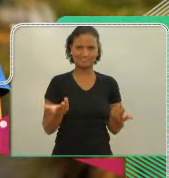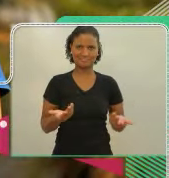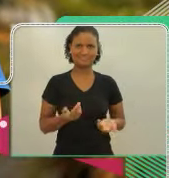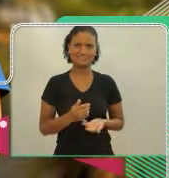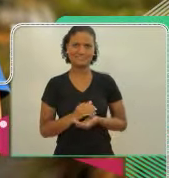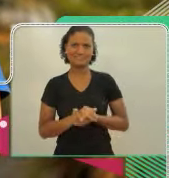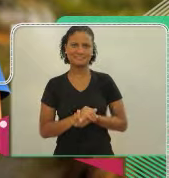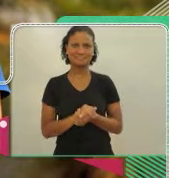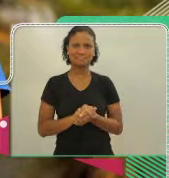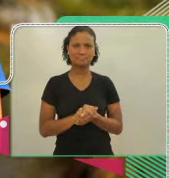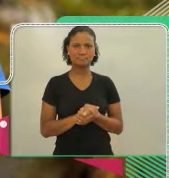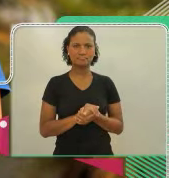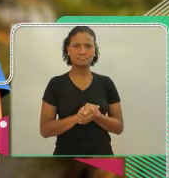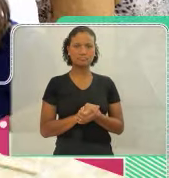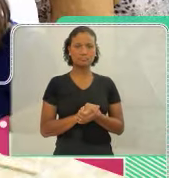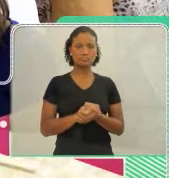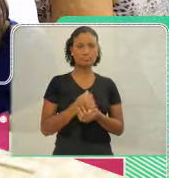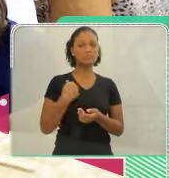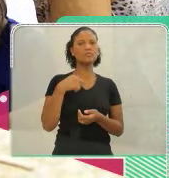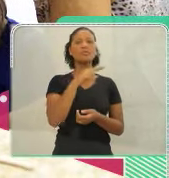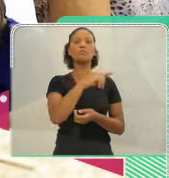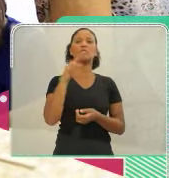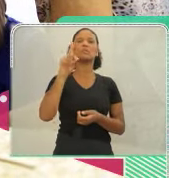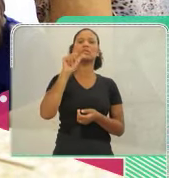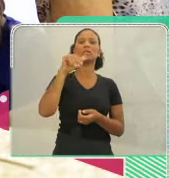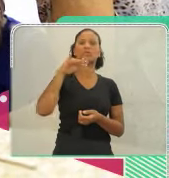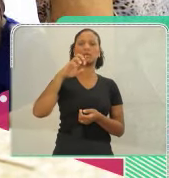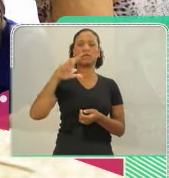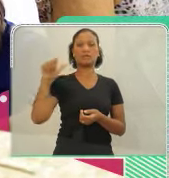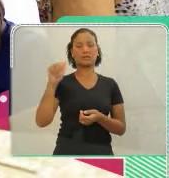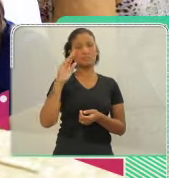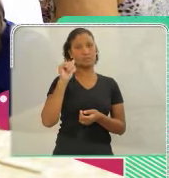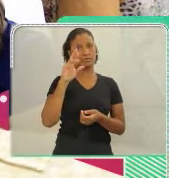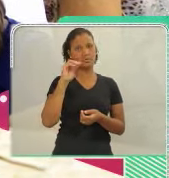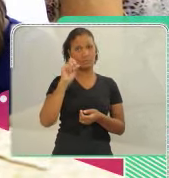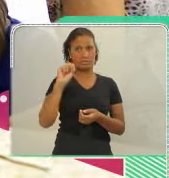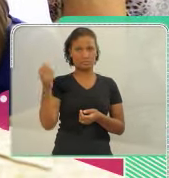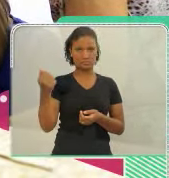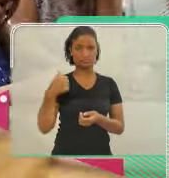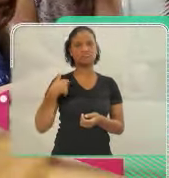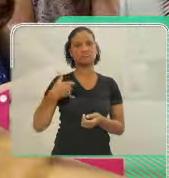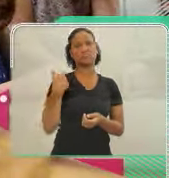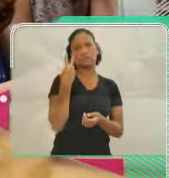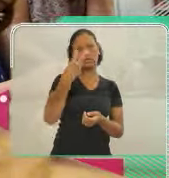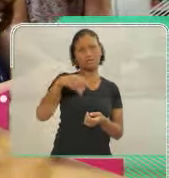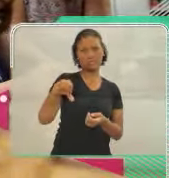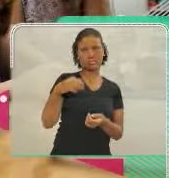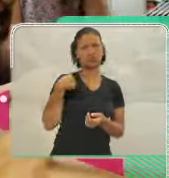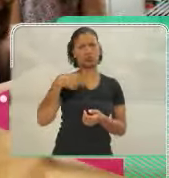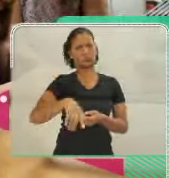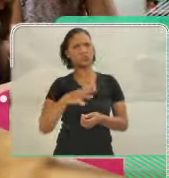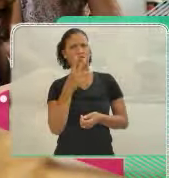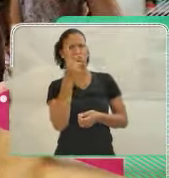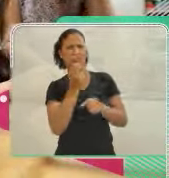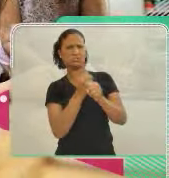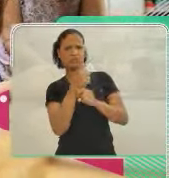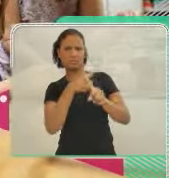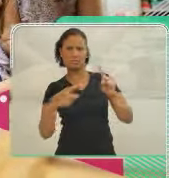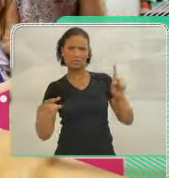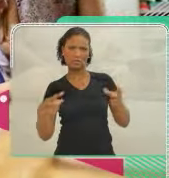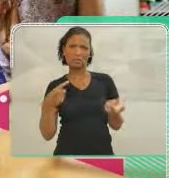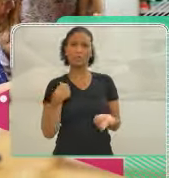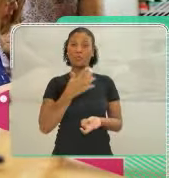Asparapani Barbosa, tenho 39 anos, estou aqui dois anos e meio. O eu gosto mais é curinária e bijuteria. A gente faz